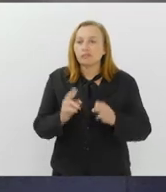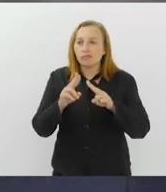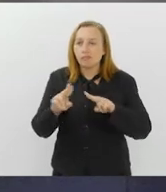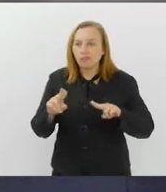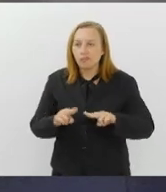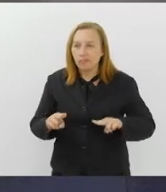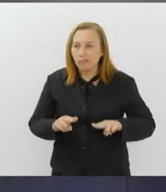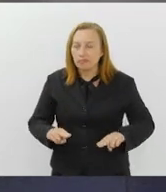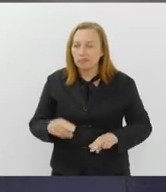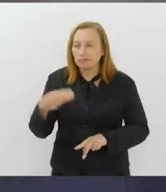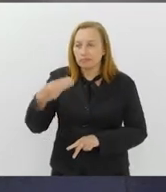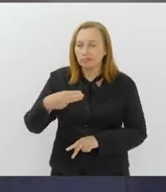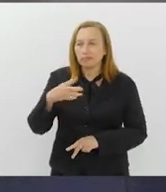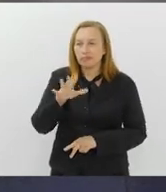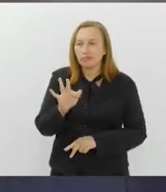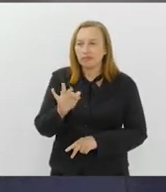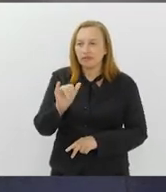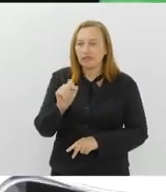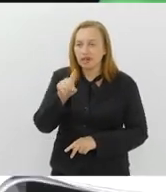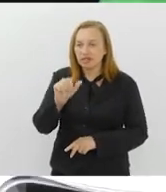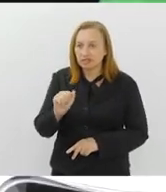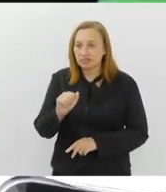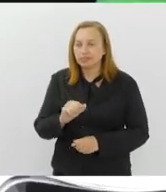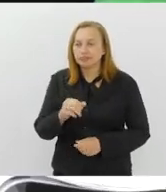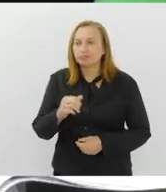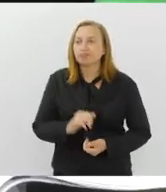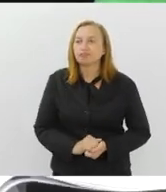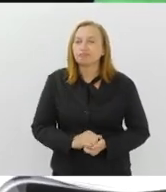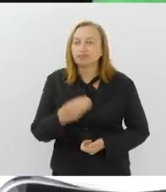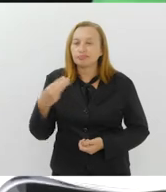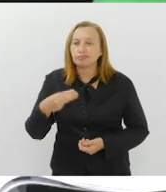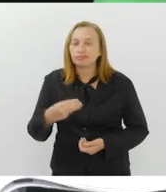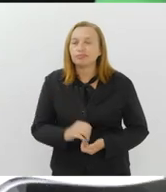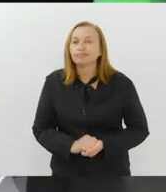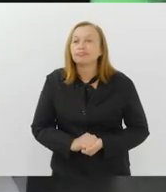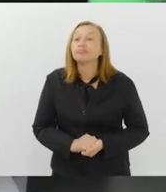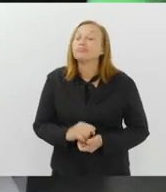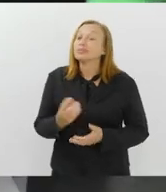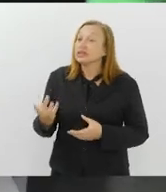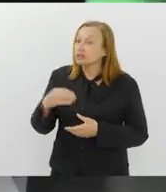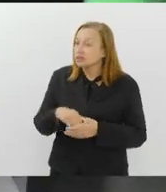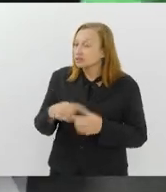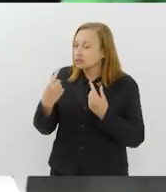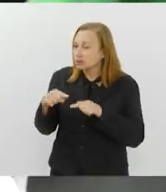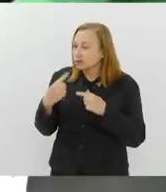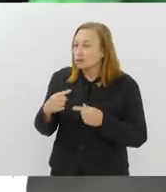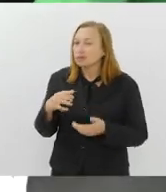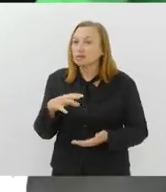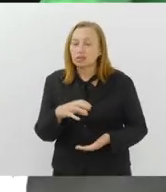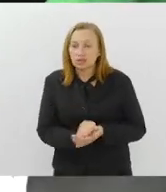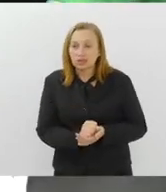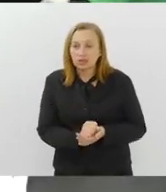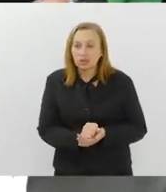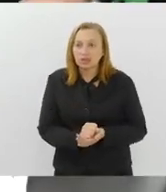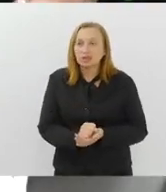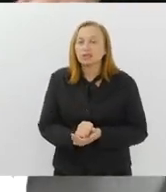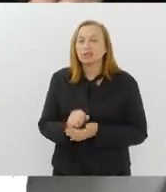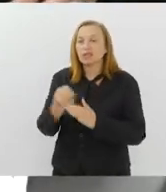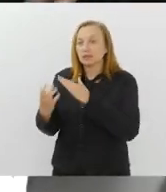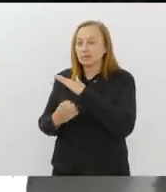verdade, deputada, a gente faz dentro das reclamações que são registradas na agência, a gente tem